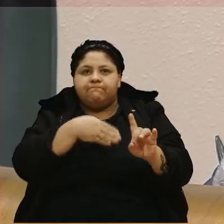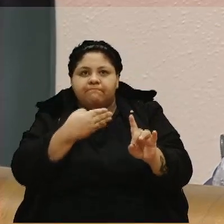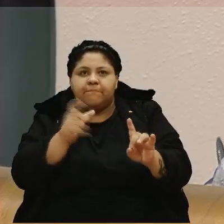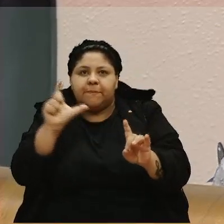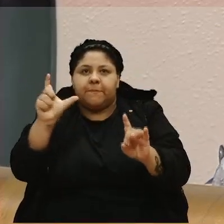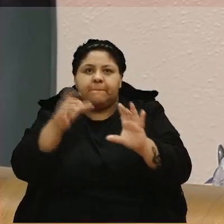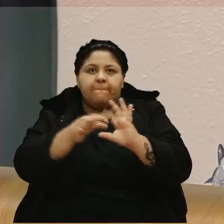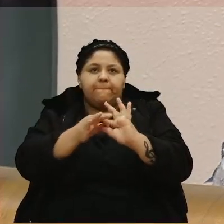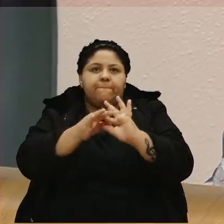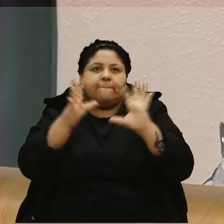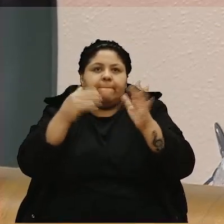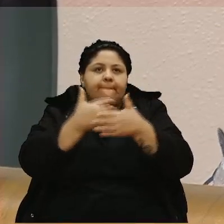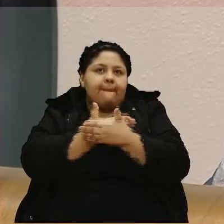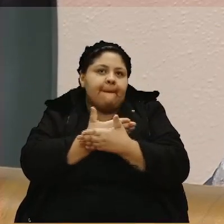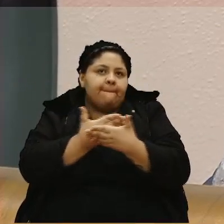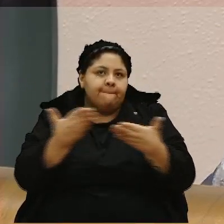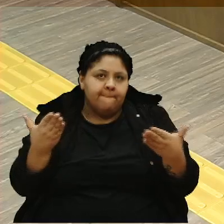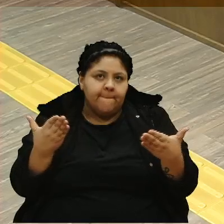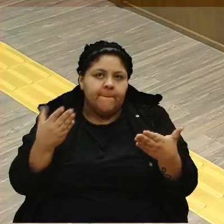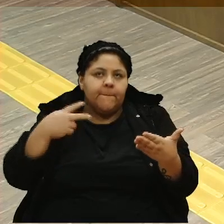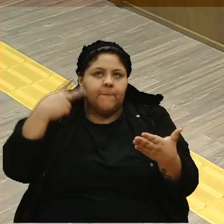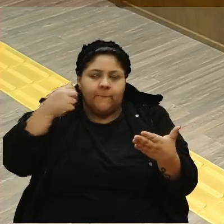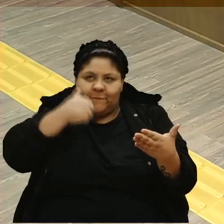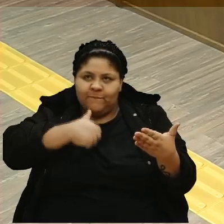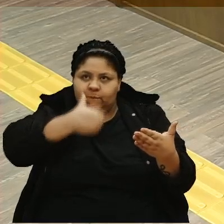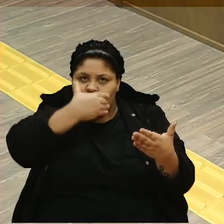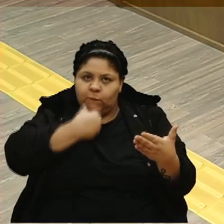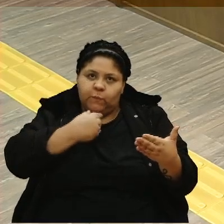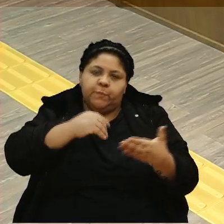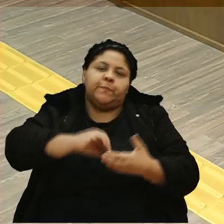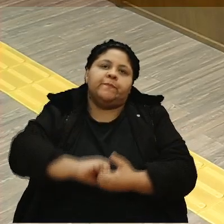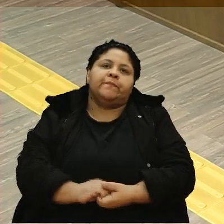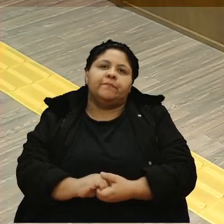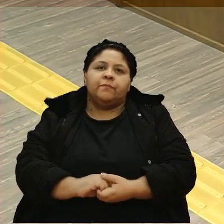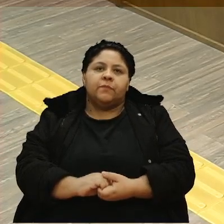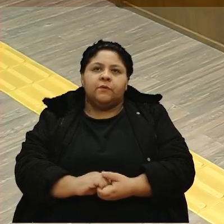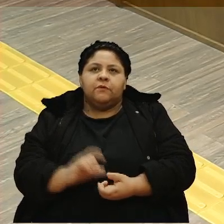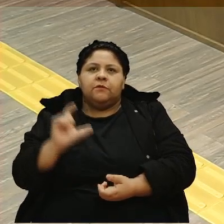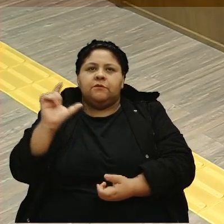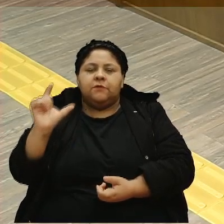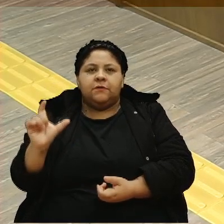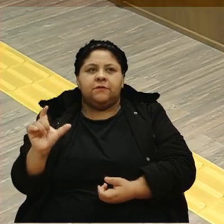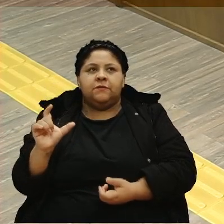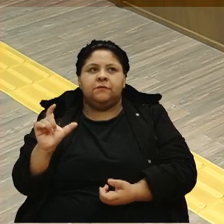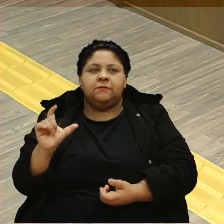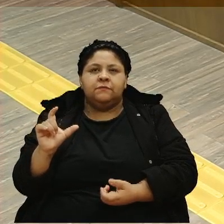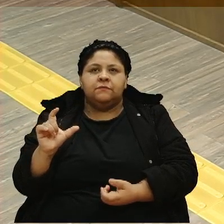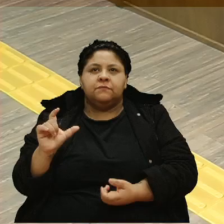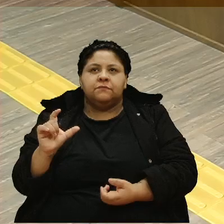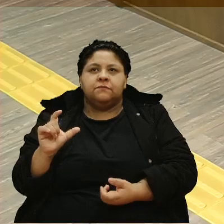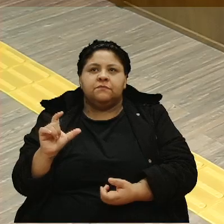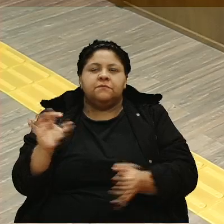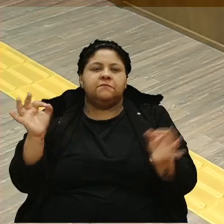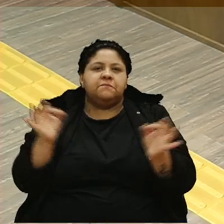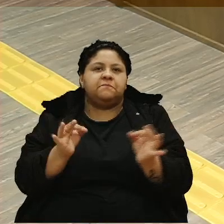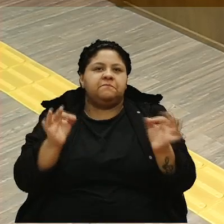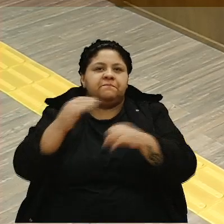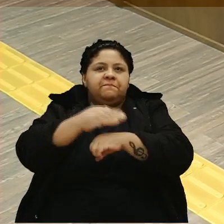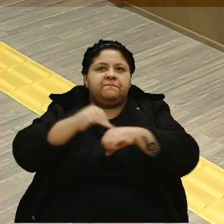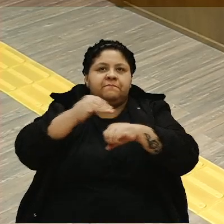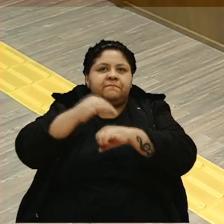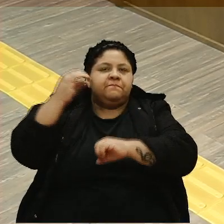está à disposição das senhoras vereadoras e dos senhores vereadores. Com a palavra, presidente, o excelentíssimo